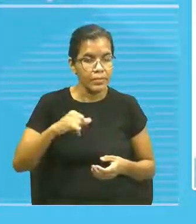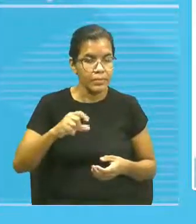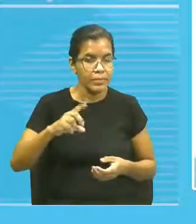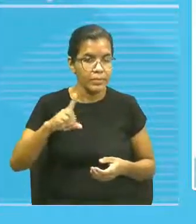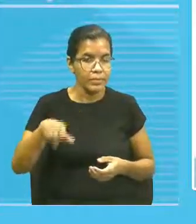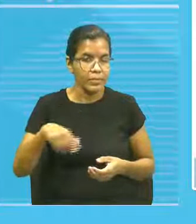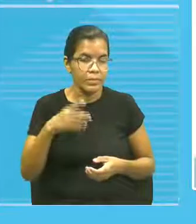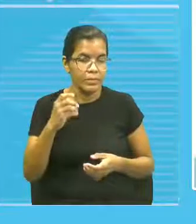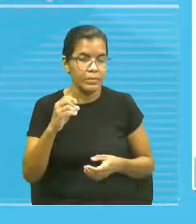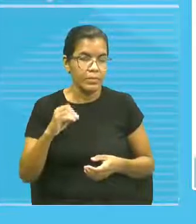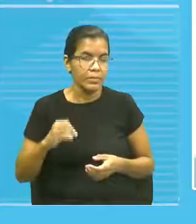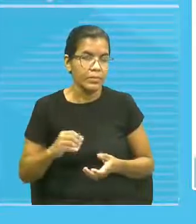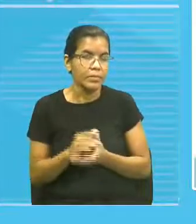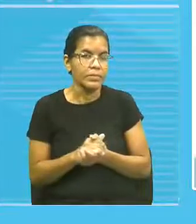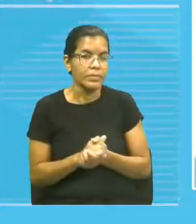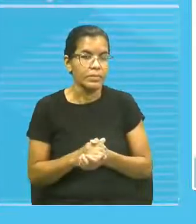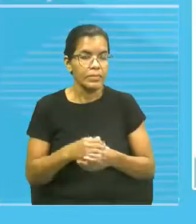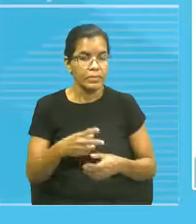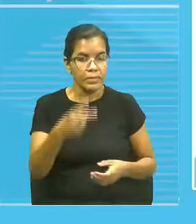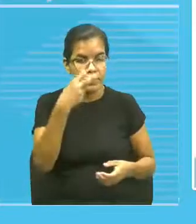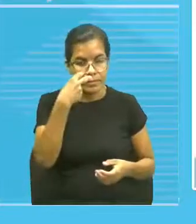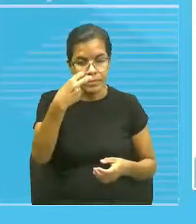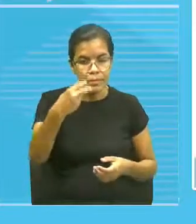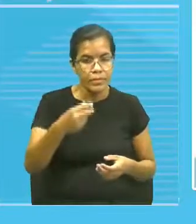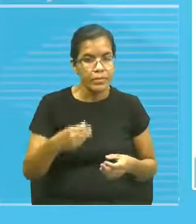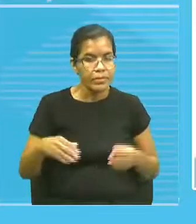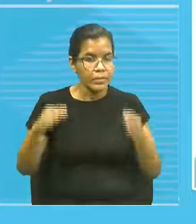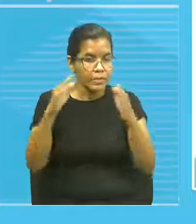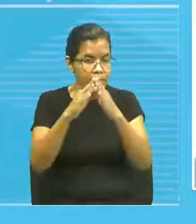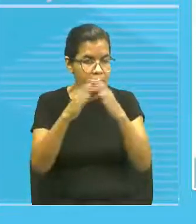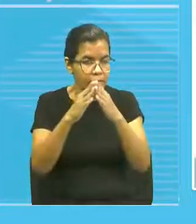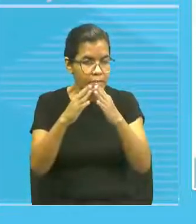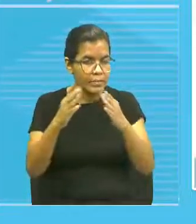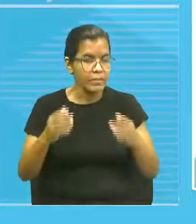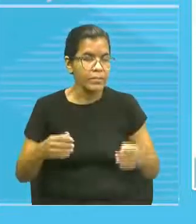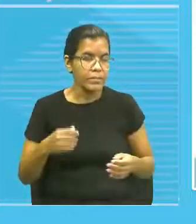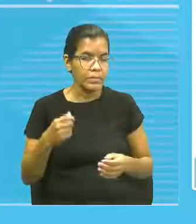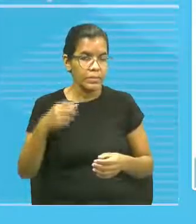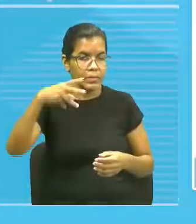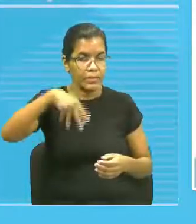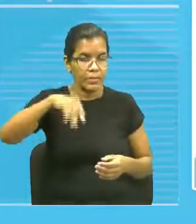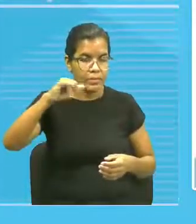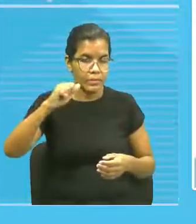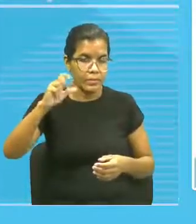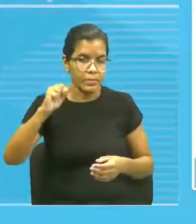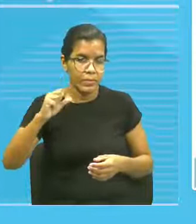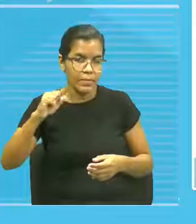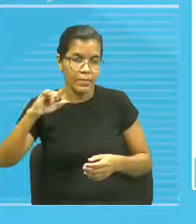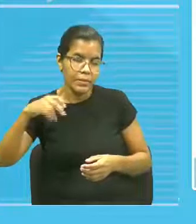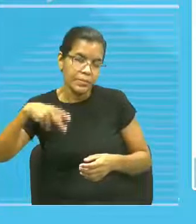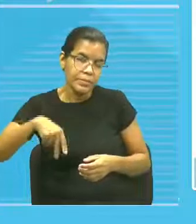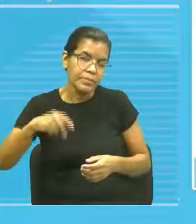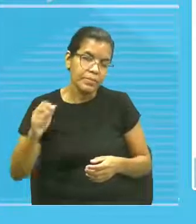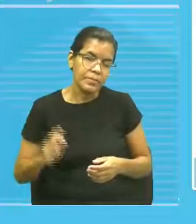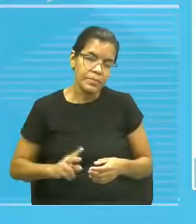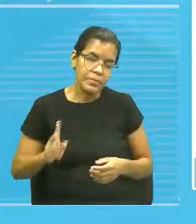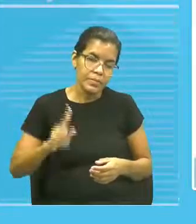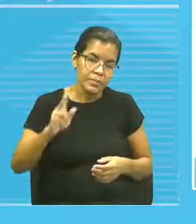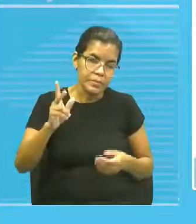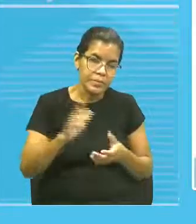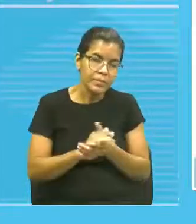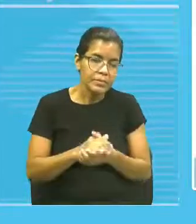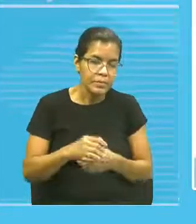para mim. Olhe bem aí. Para mim, o valor calórico tem